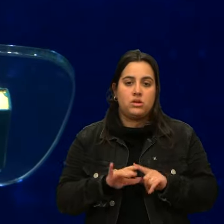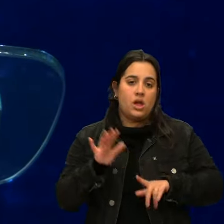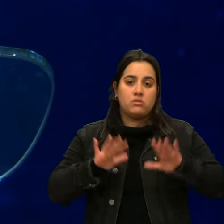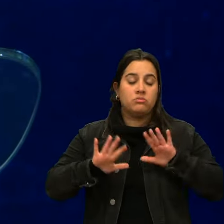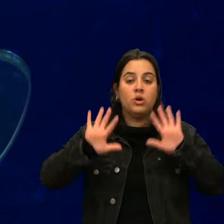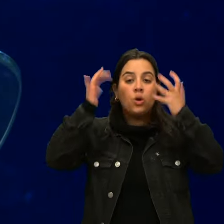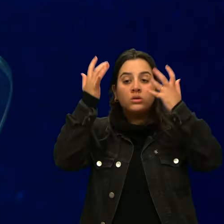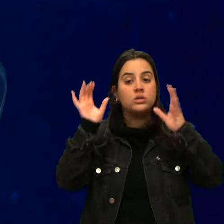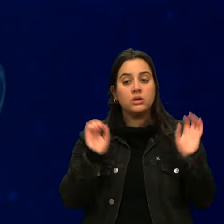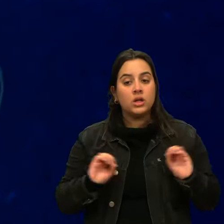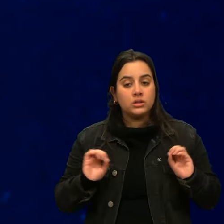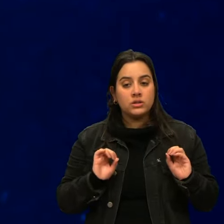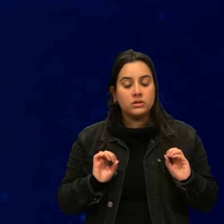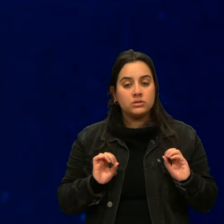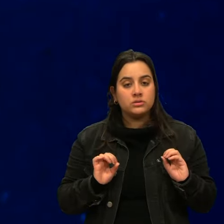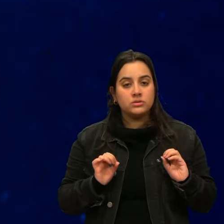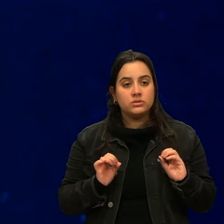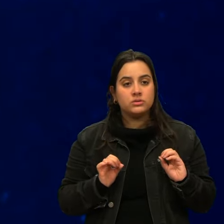aconteceu nada.